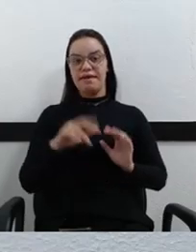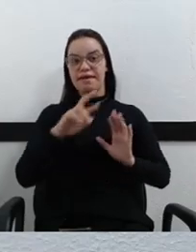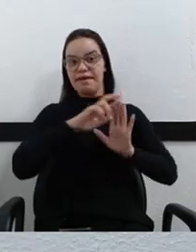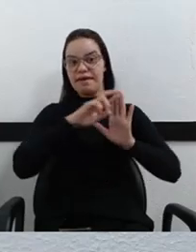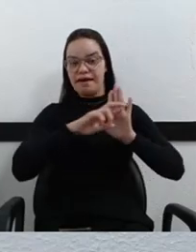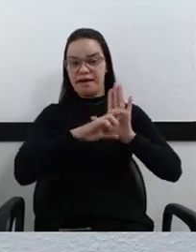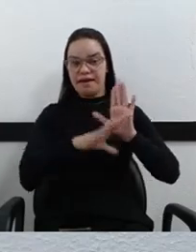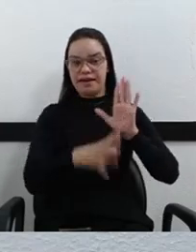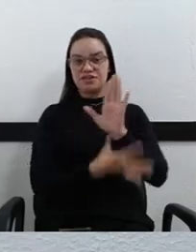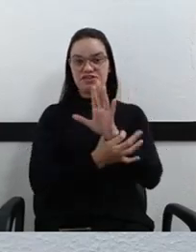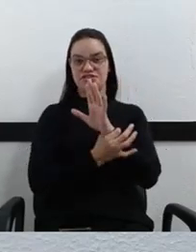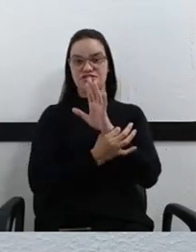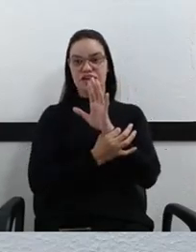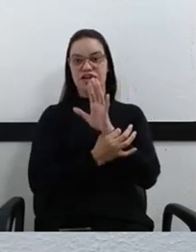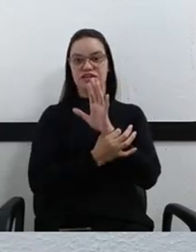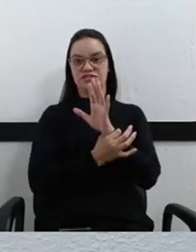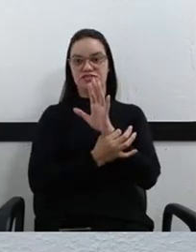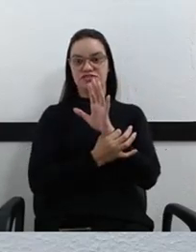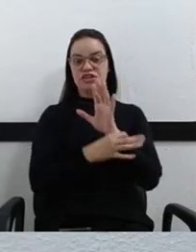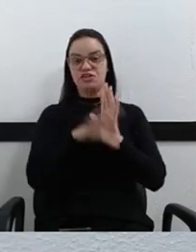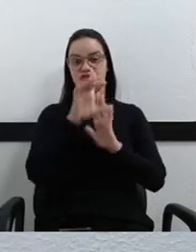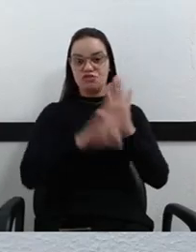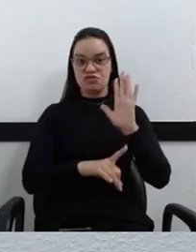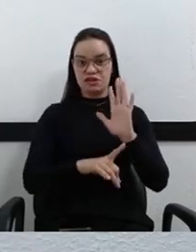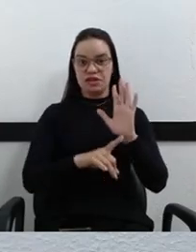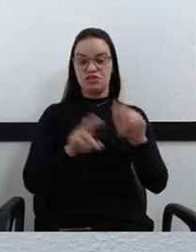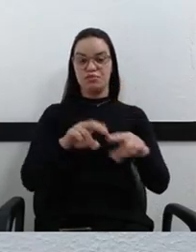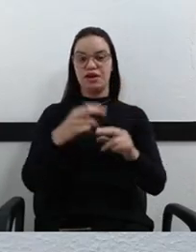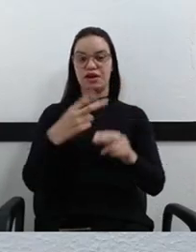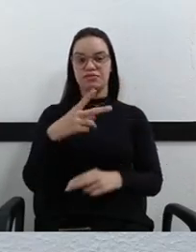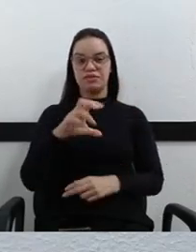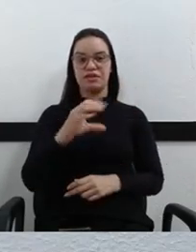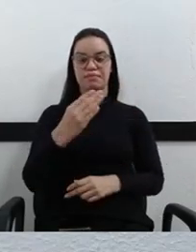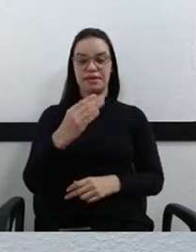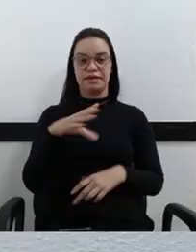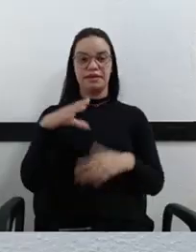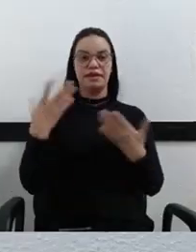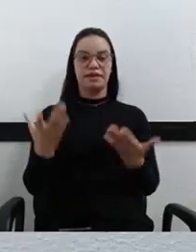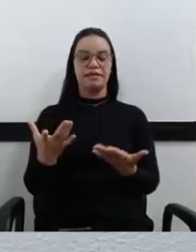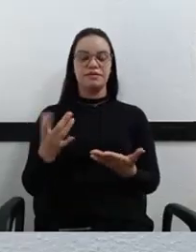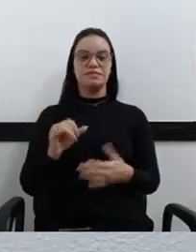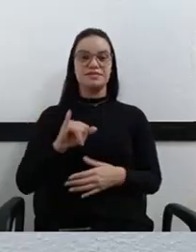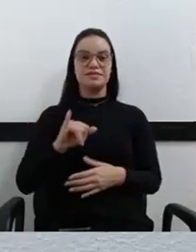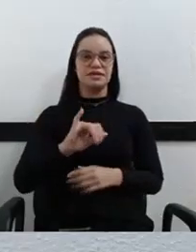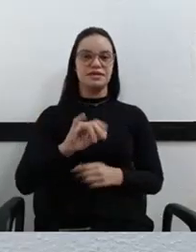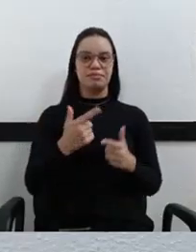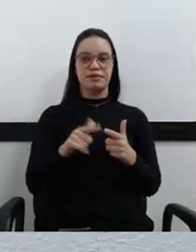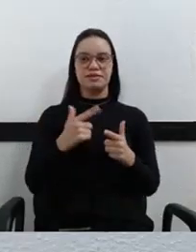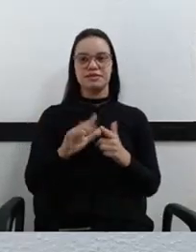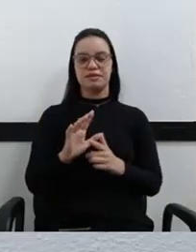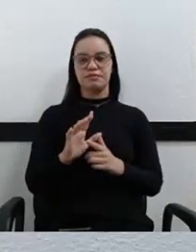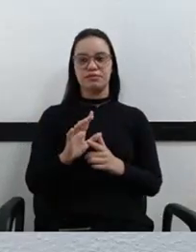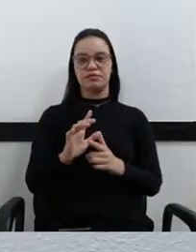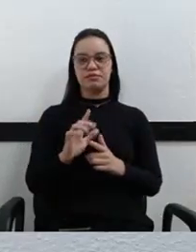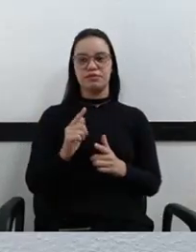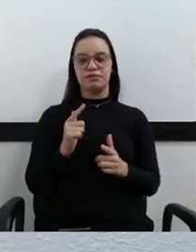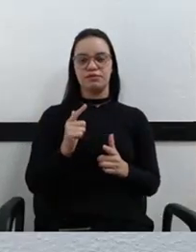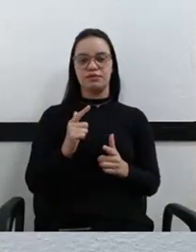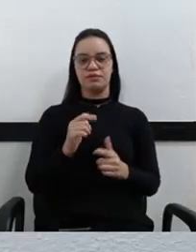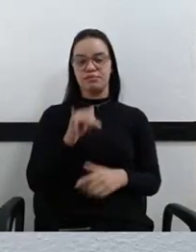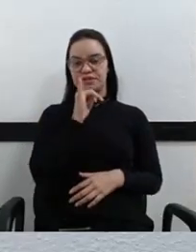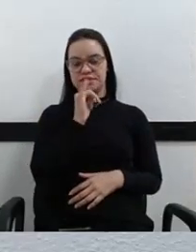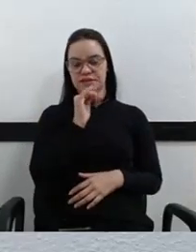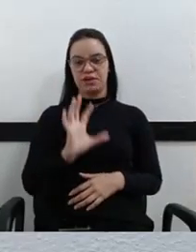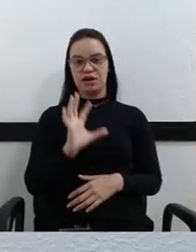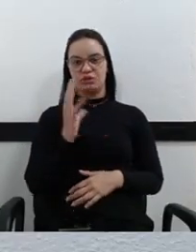direito de não ser abrangido pela PEC. Também é importante dizer que, na hipótese da PEC ser